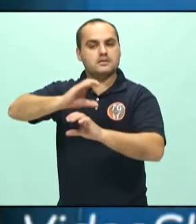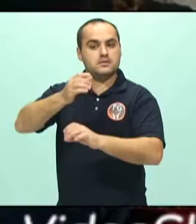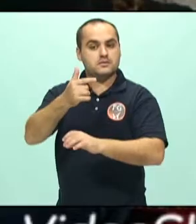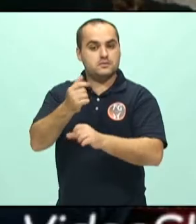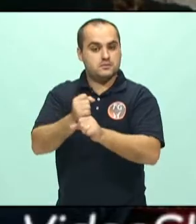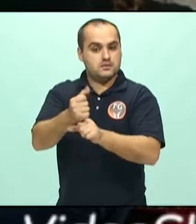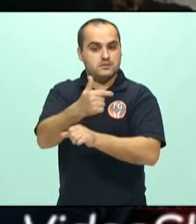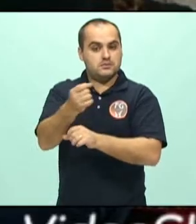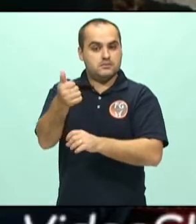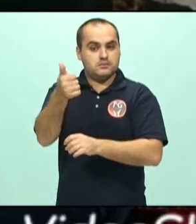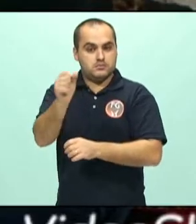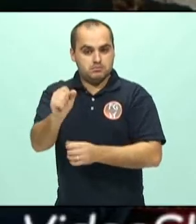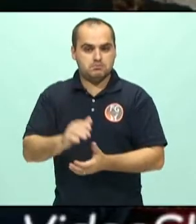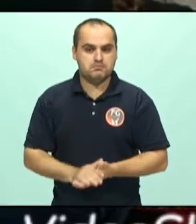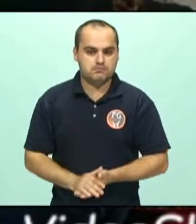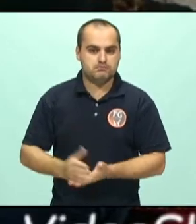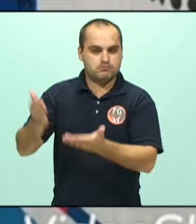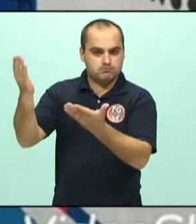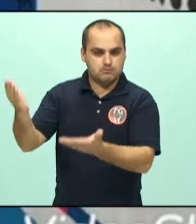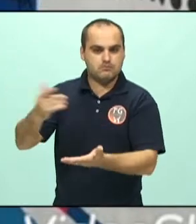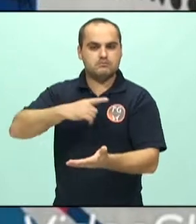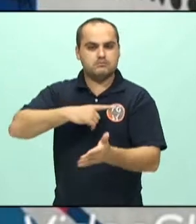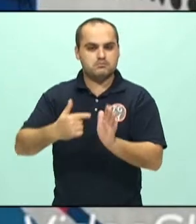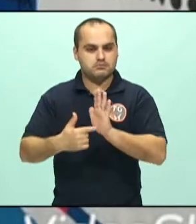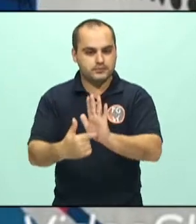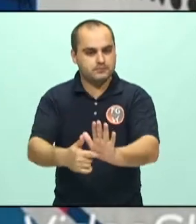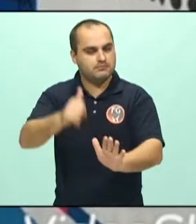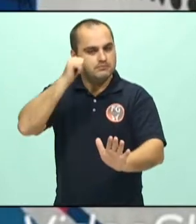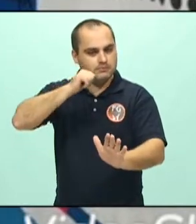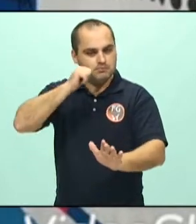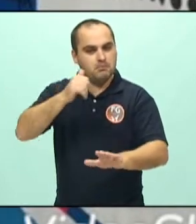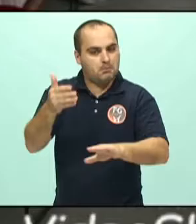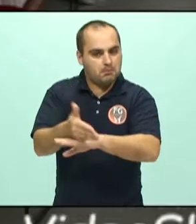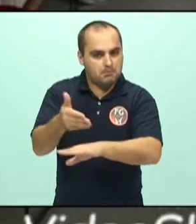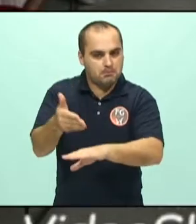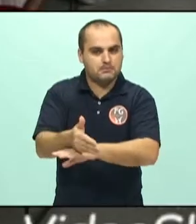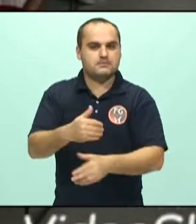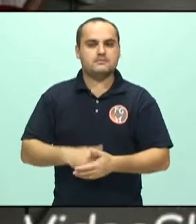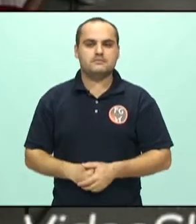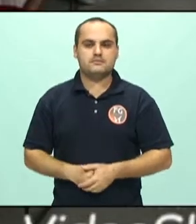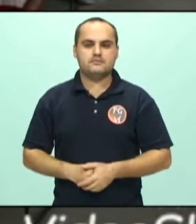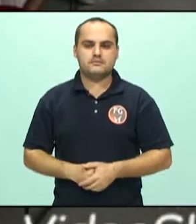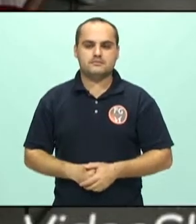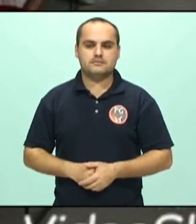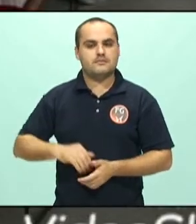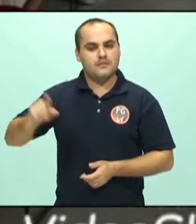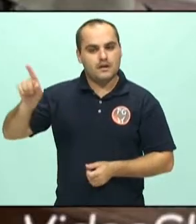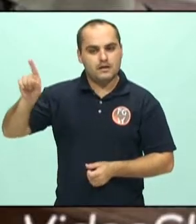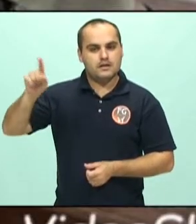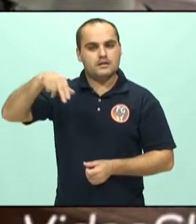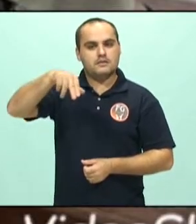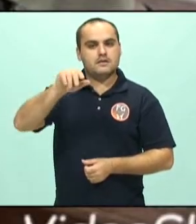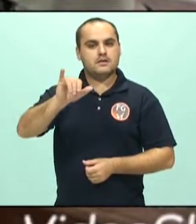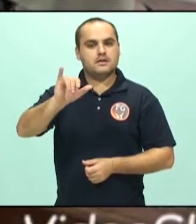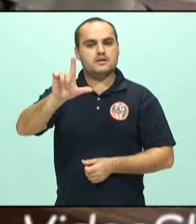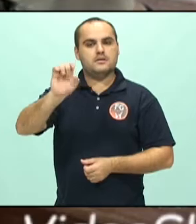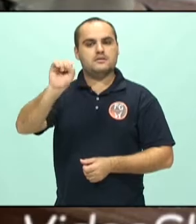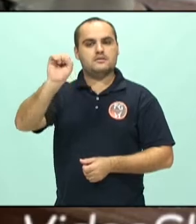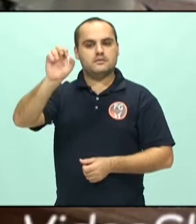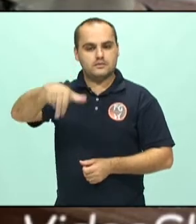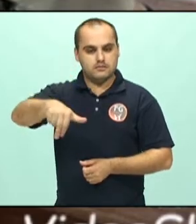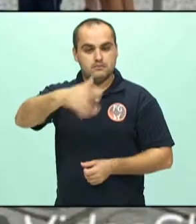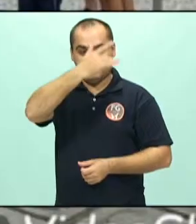2018. Aí temos as exposições, as meninas participando. Ali o Nilson Weber, que foi um dos